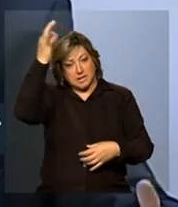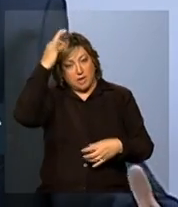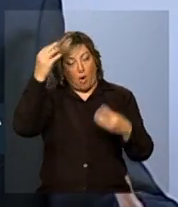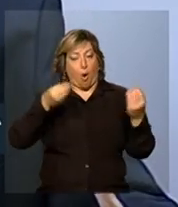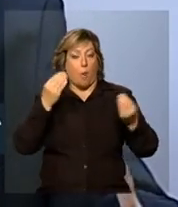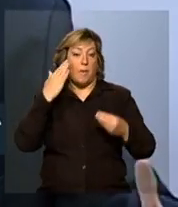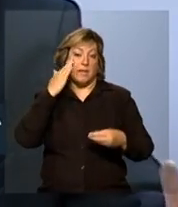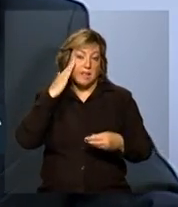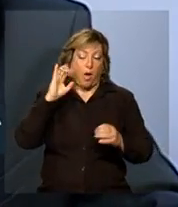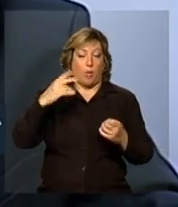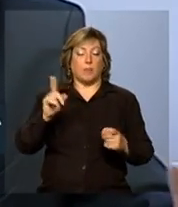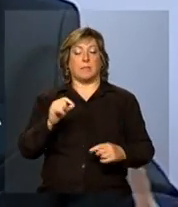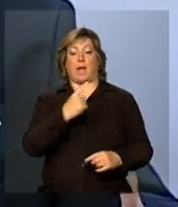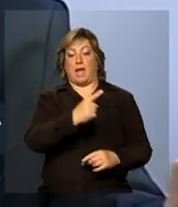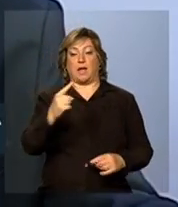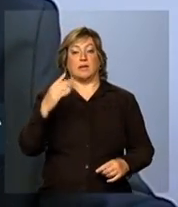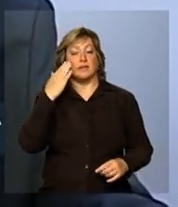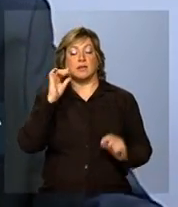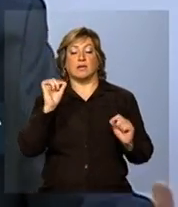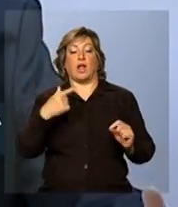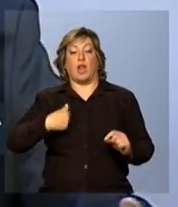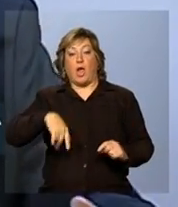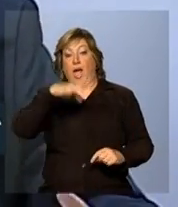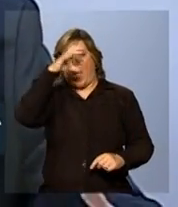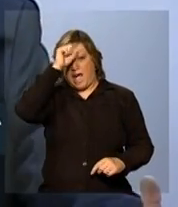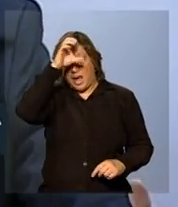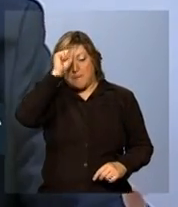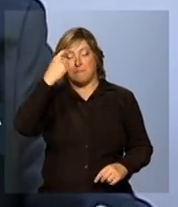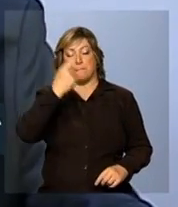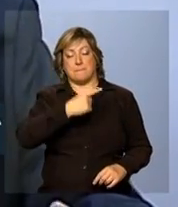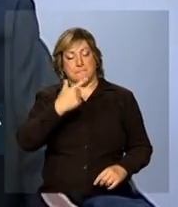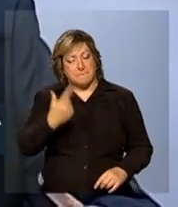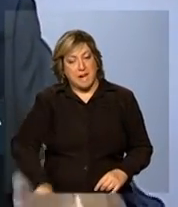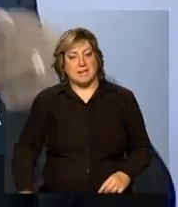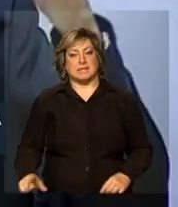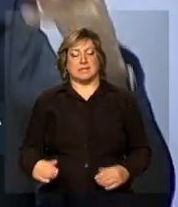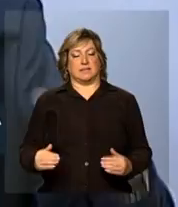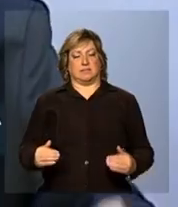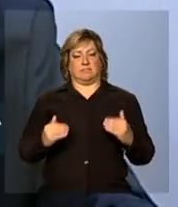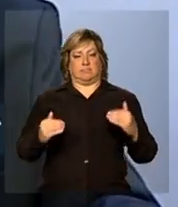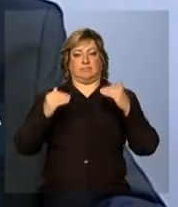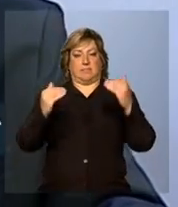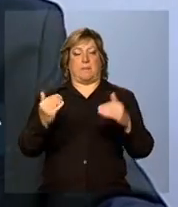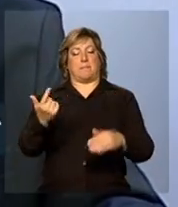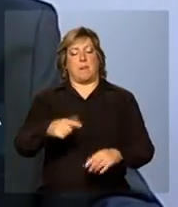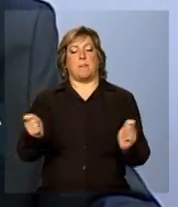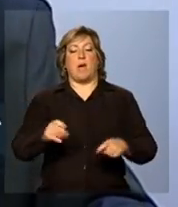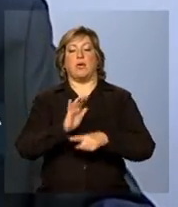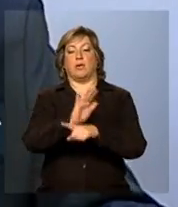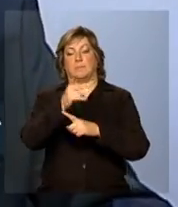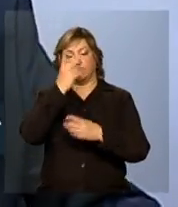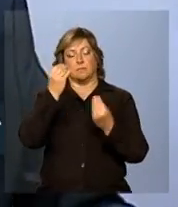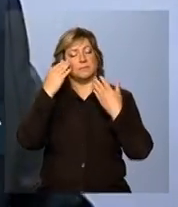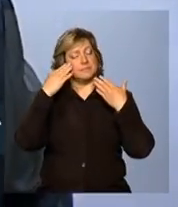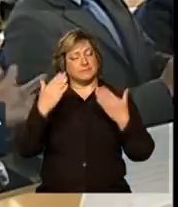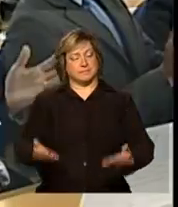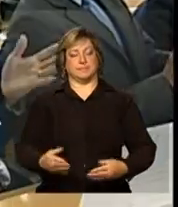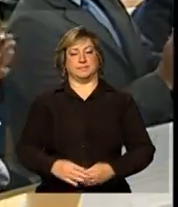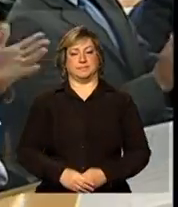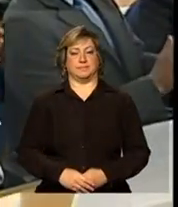mas para cada um serve para que a gente aprenda mais, cresça mais, possa ajudar as pessoas. Muito obrigado.